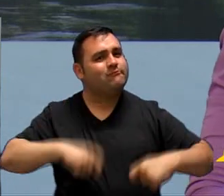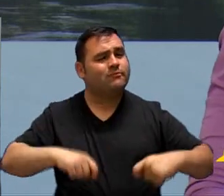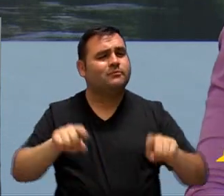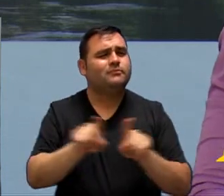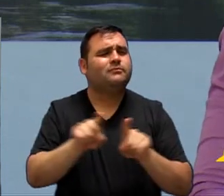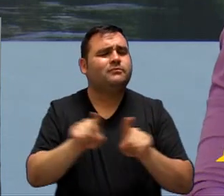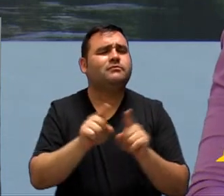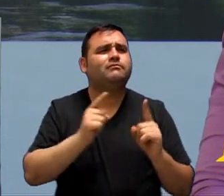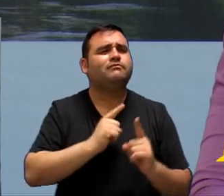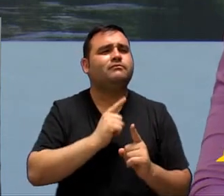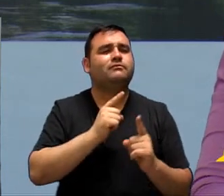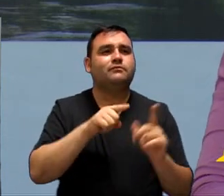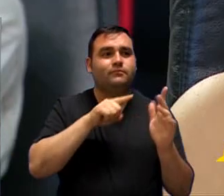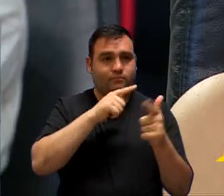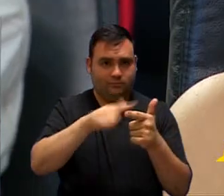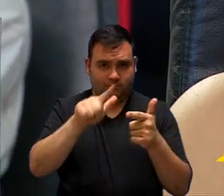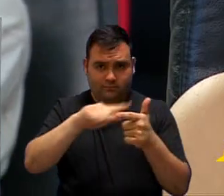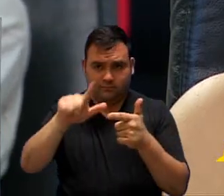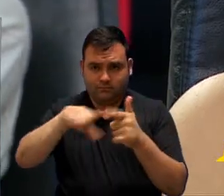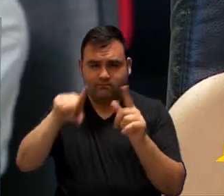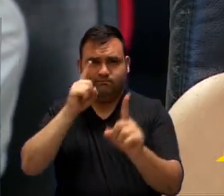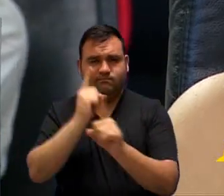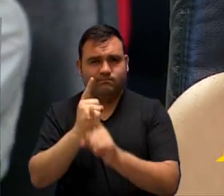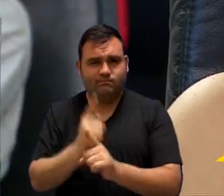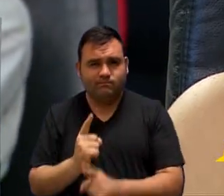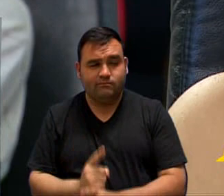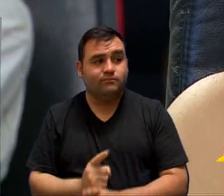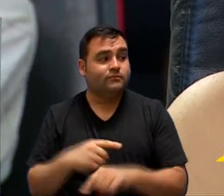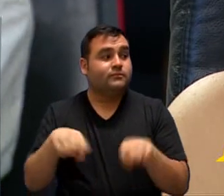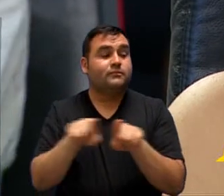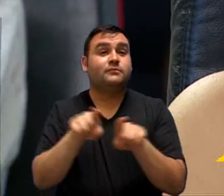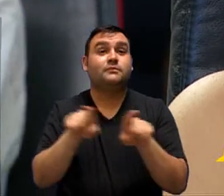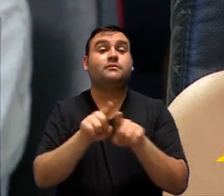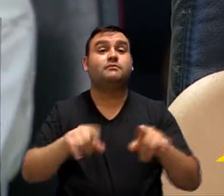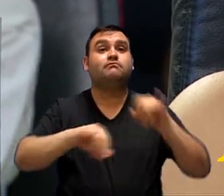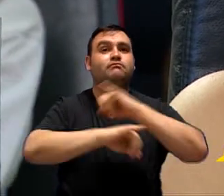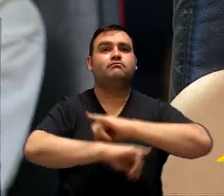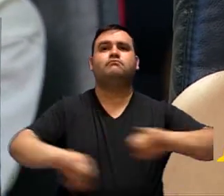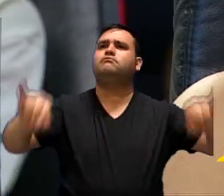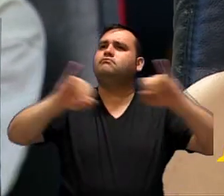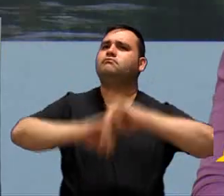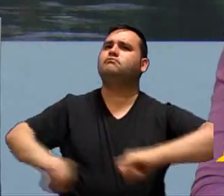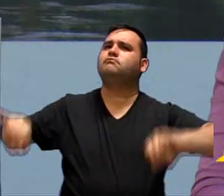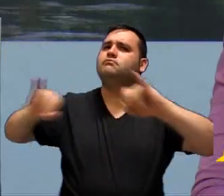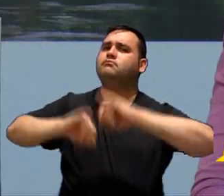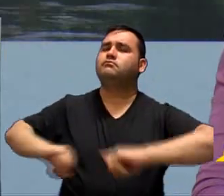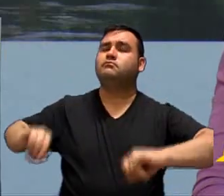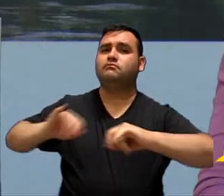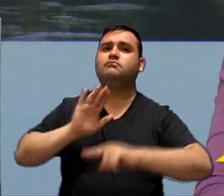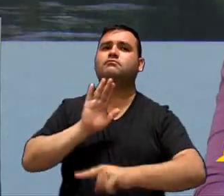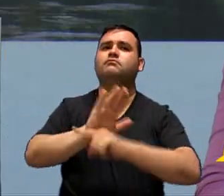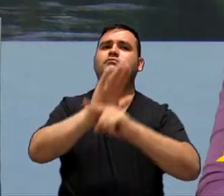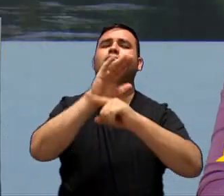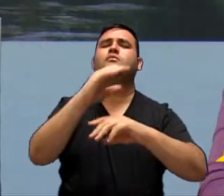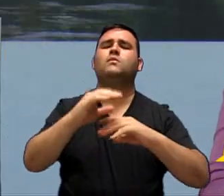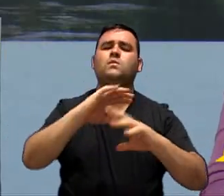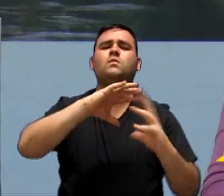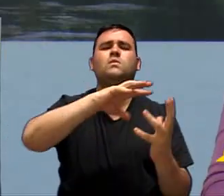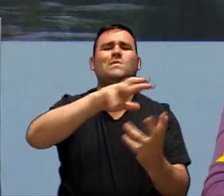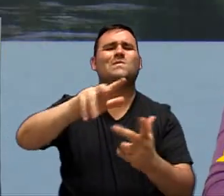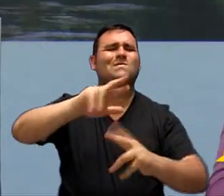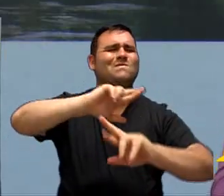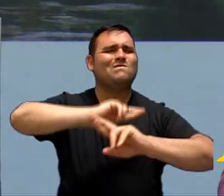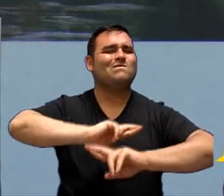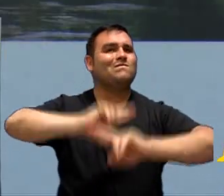de detectar os problemas e também de fazer anúncios, de construir um mundo